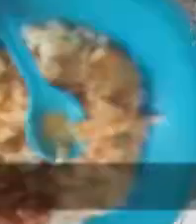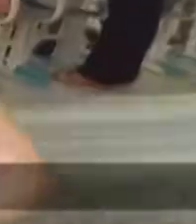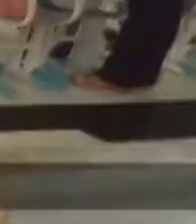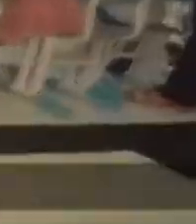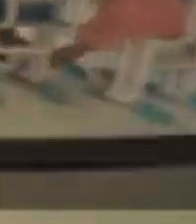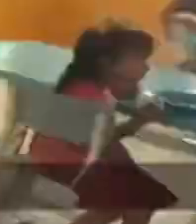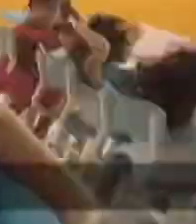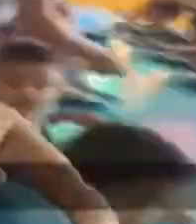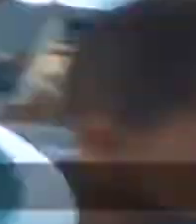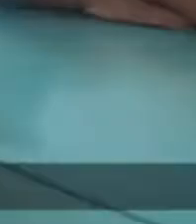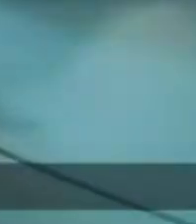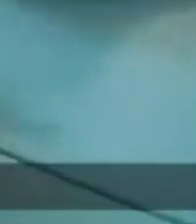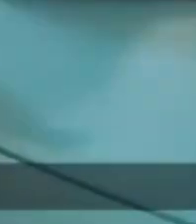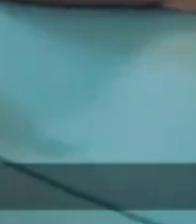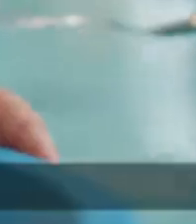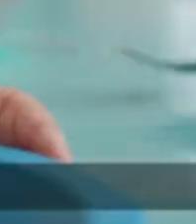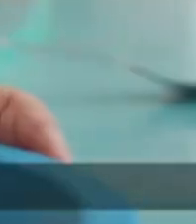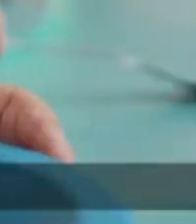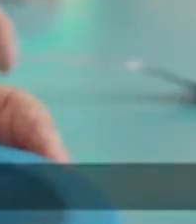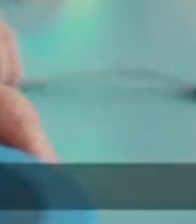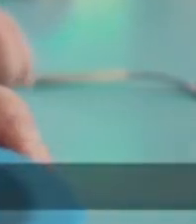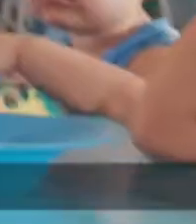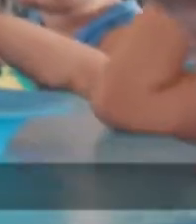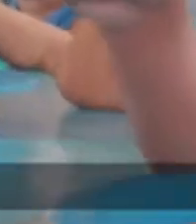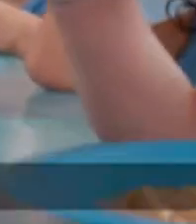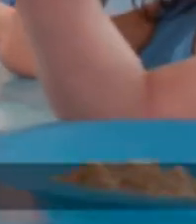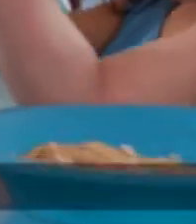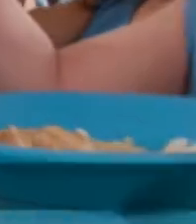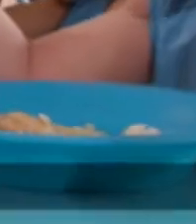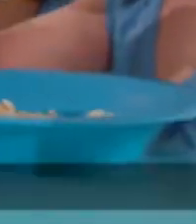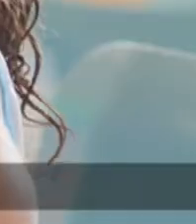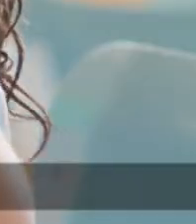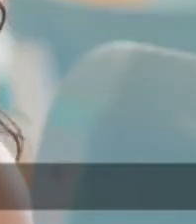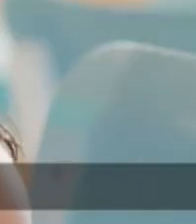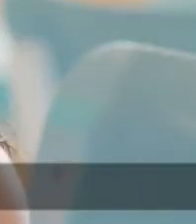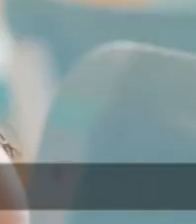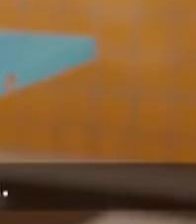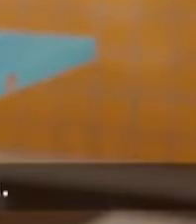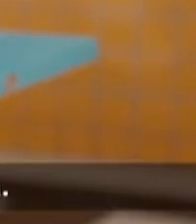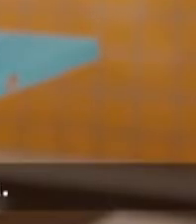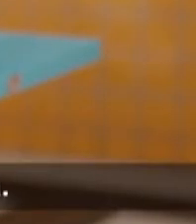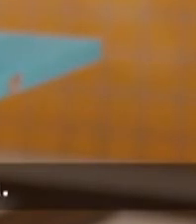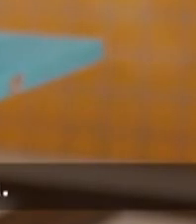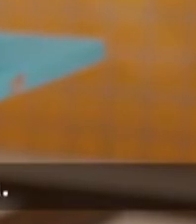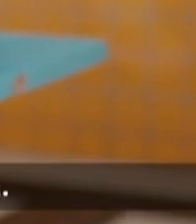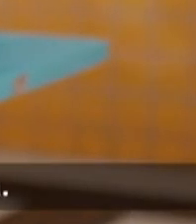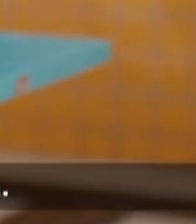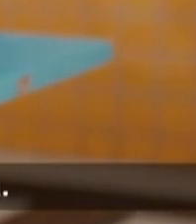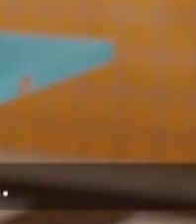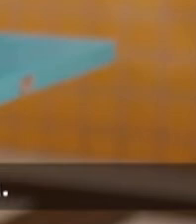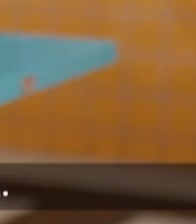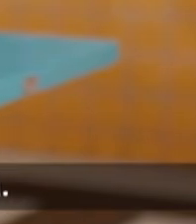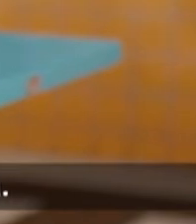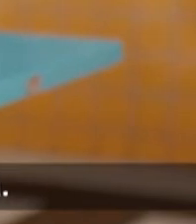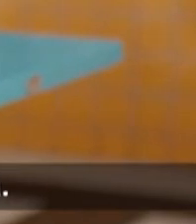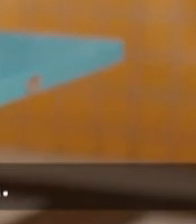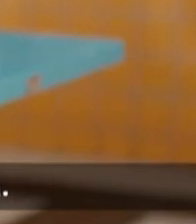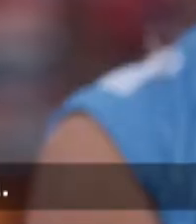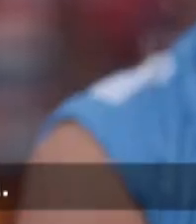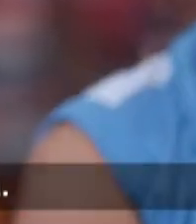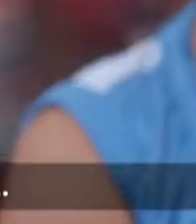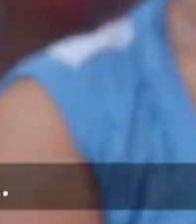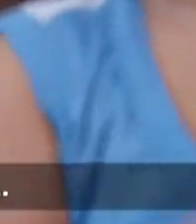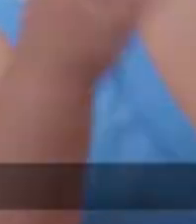5 merendas em todas as unidades. A merenda da Prefeitura é completa e melhor. Uma fortaleza para a infância das crianças